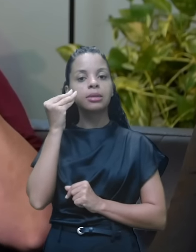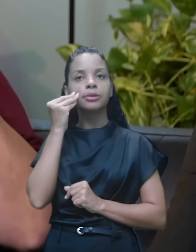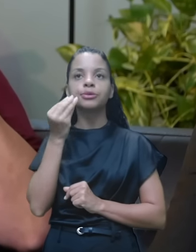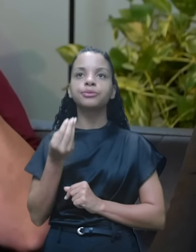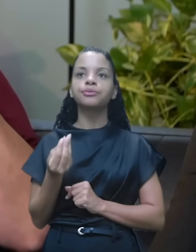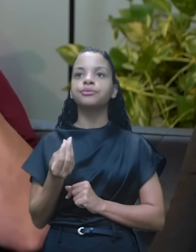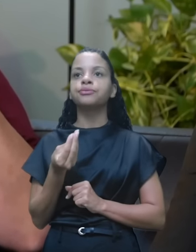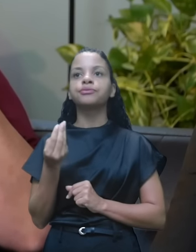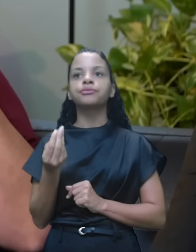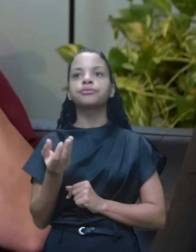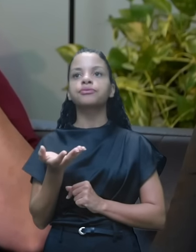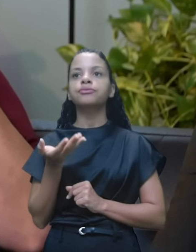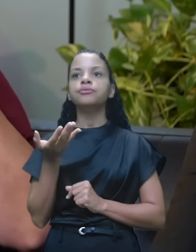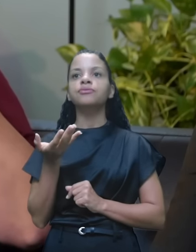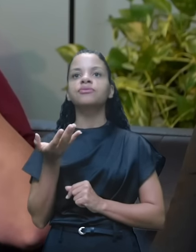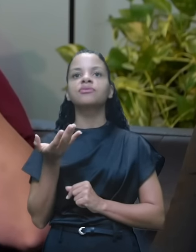muito